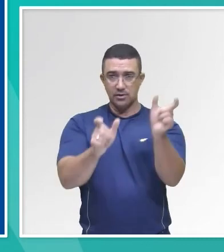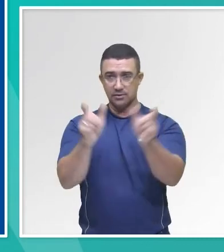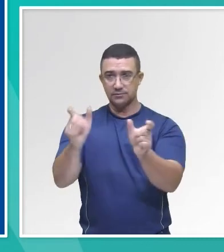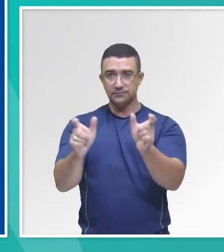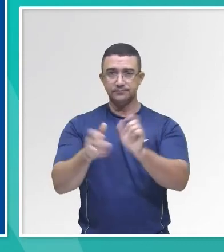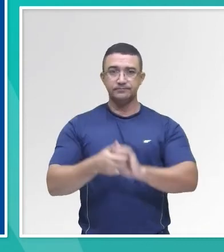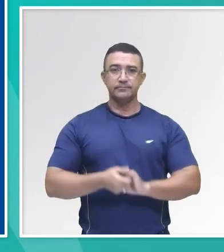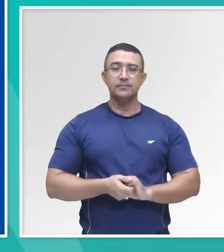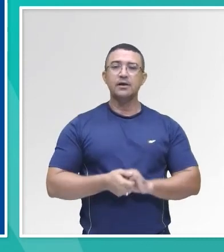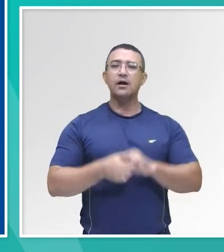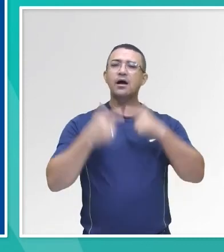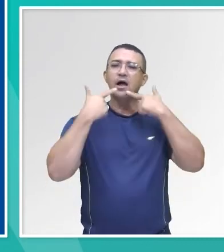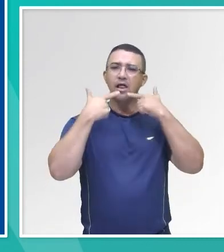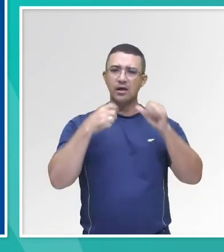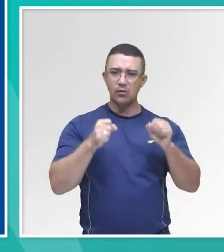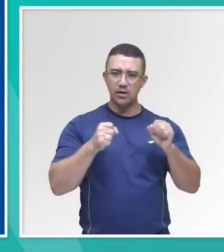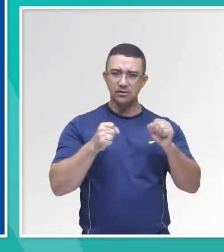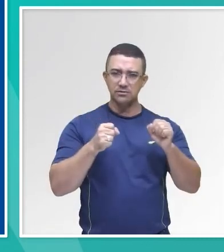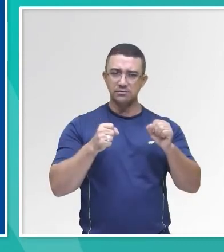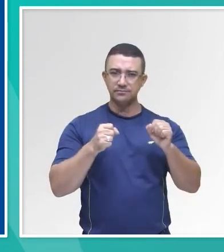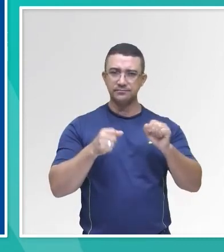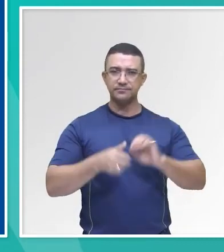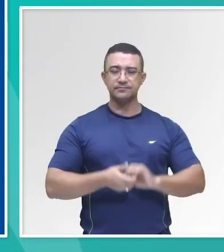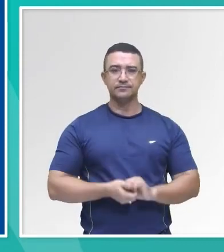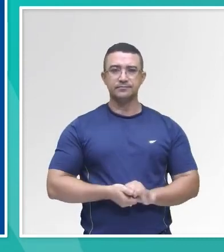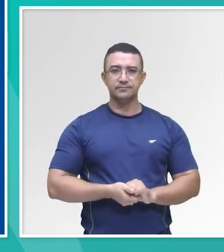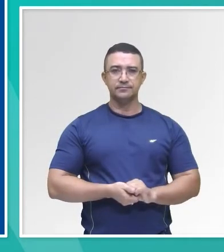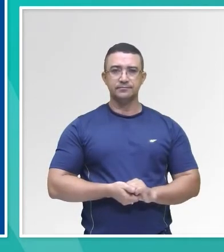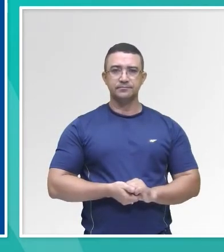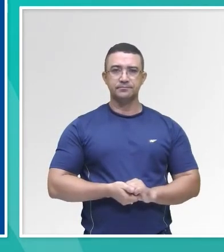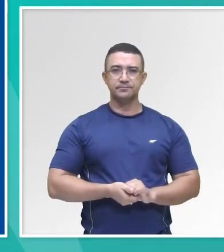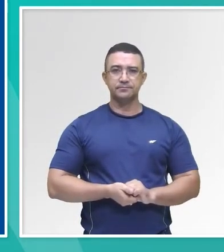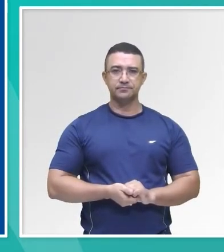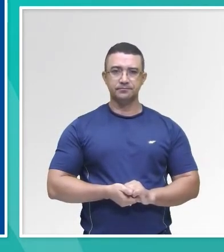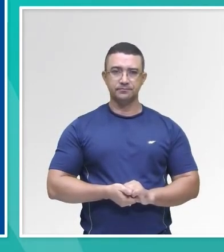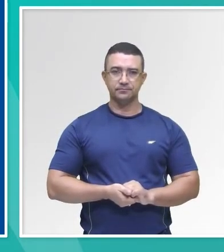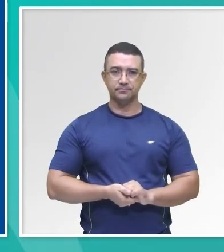E a linguagem? Falei um pouco há pouco da linguagem